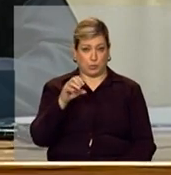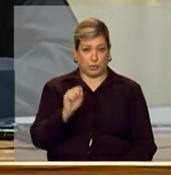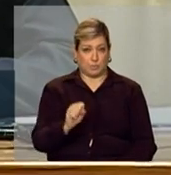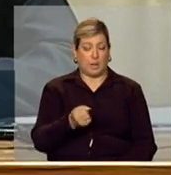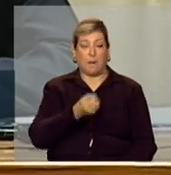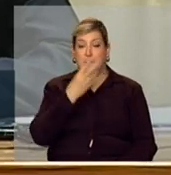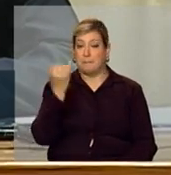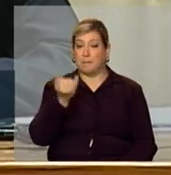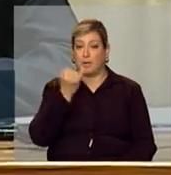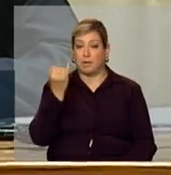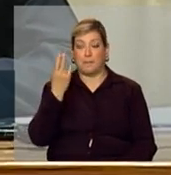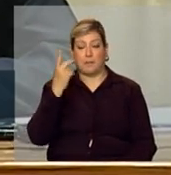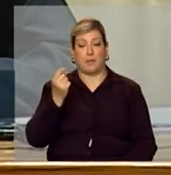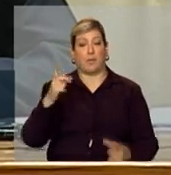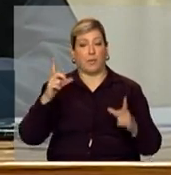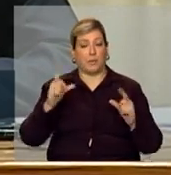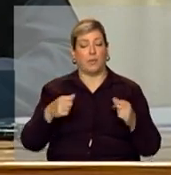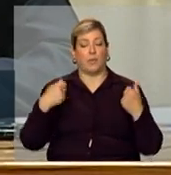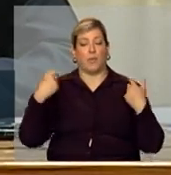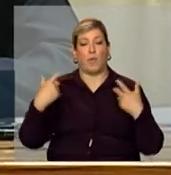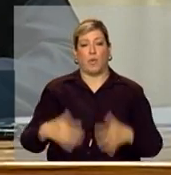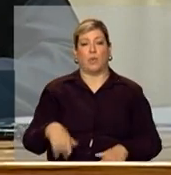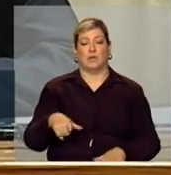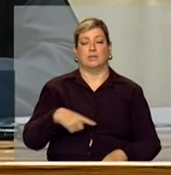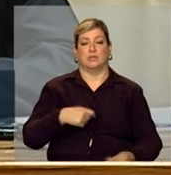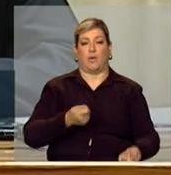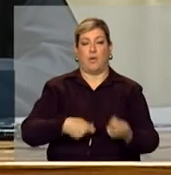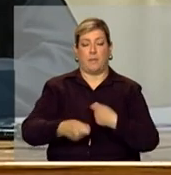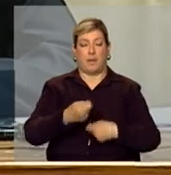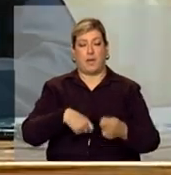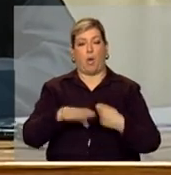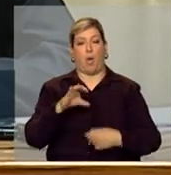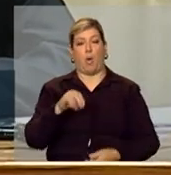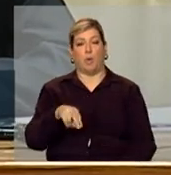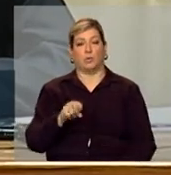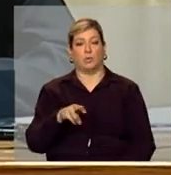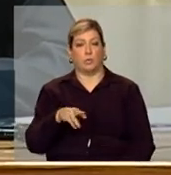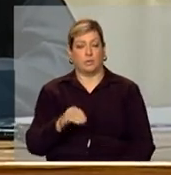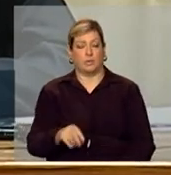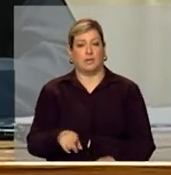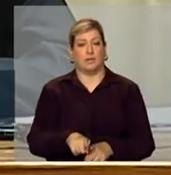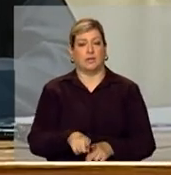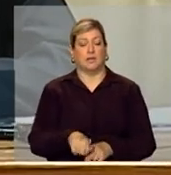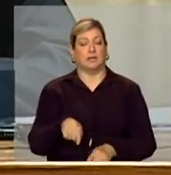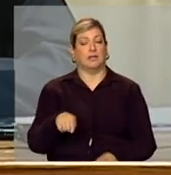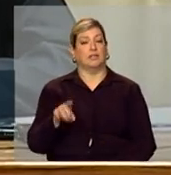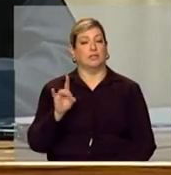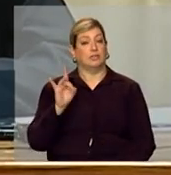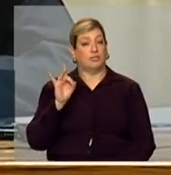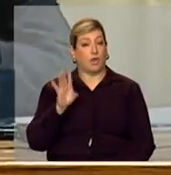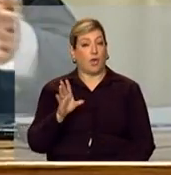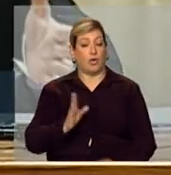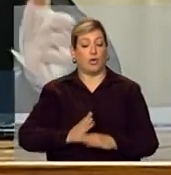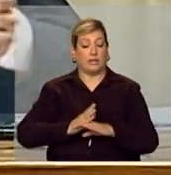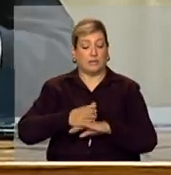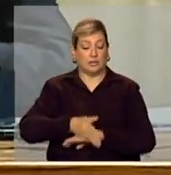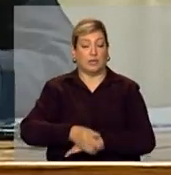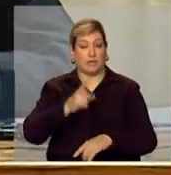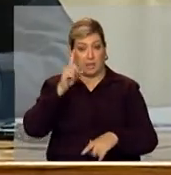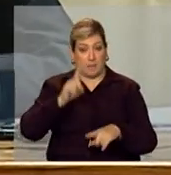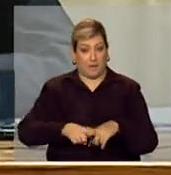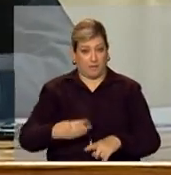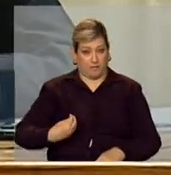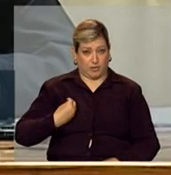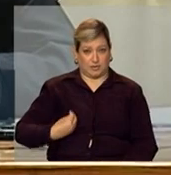baratear o custo dos investimentos do comércio do consumo só entrou totalmente em